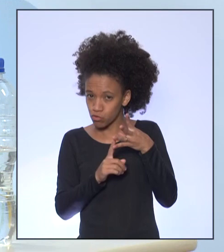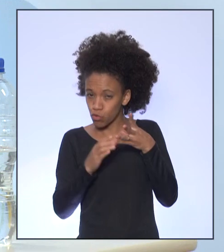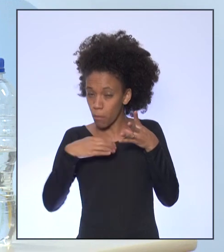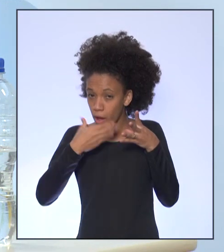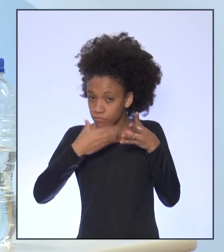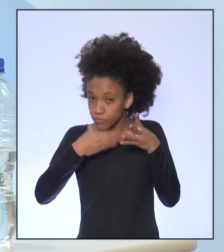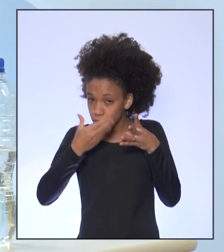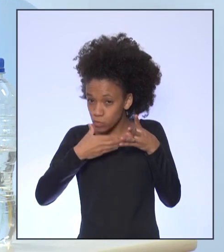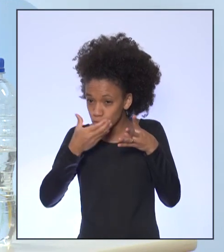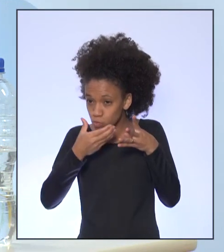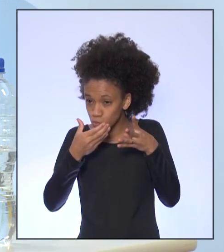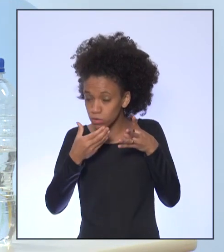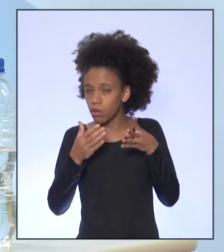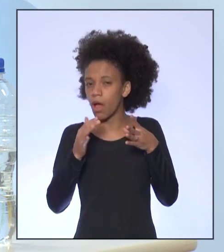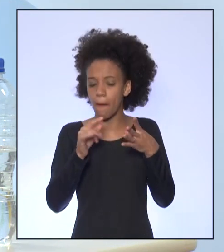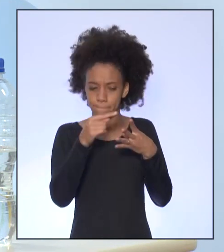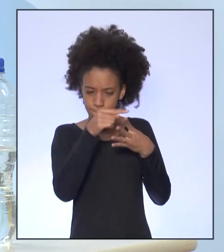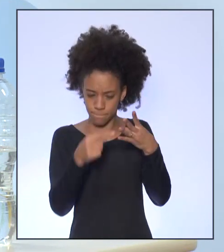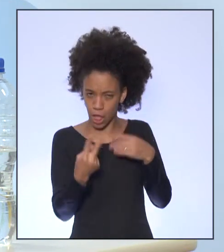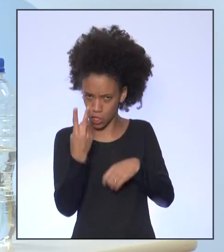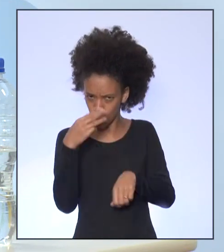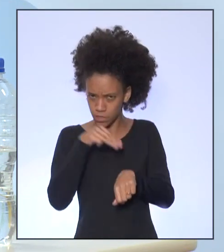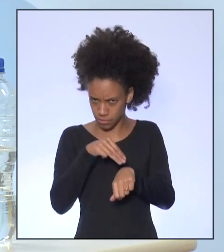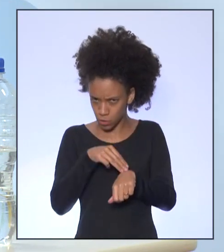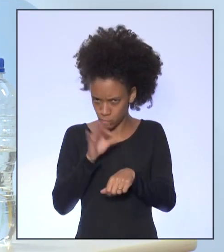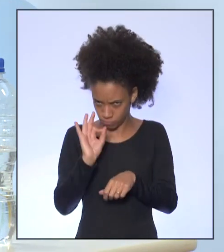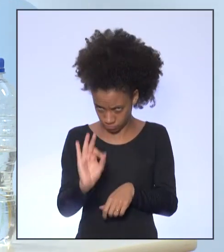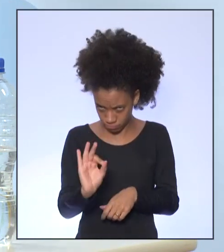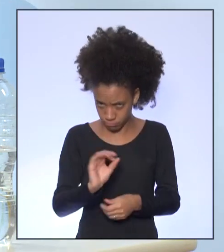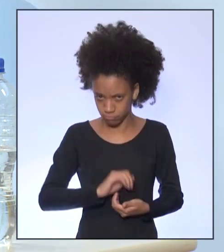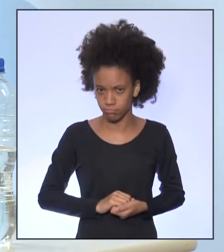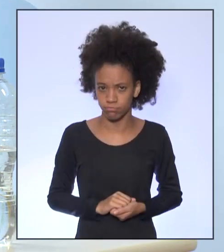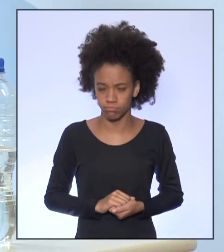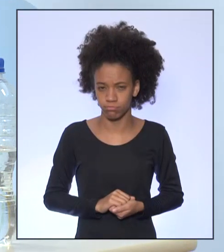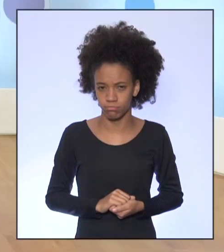essa atividade, vocês vão ter 2 minutinhos, certo?